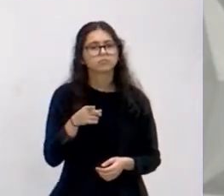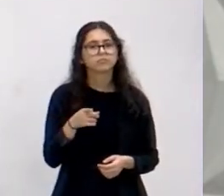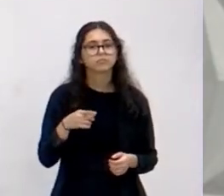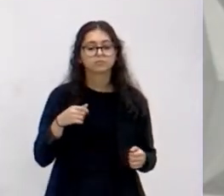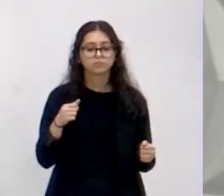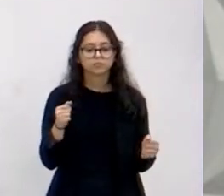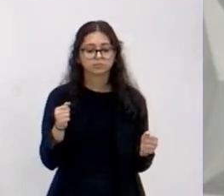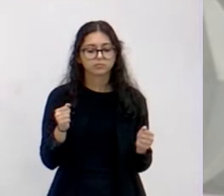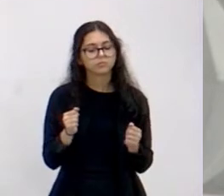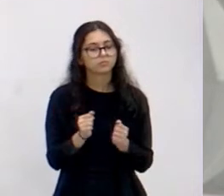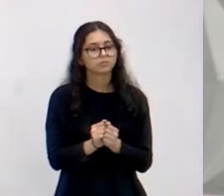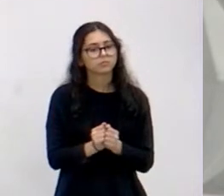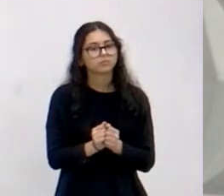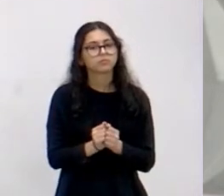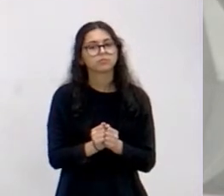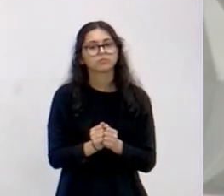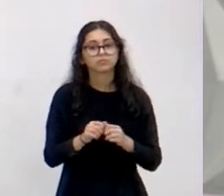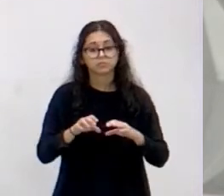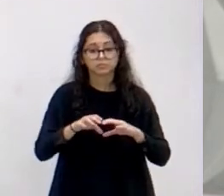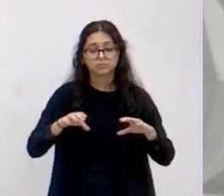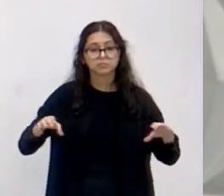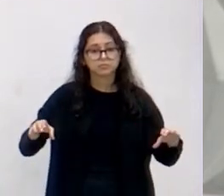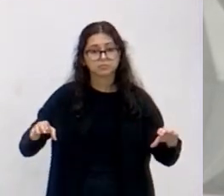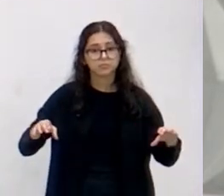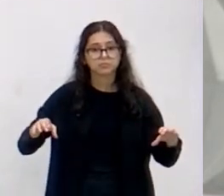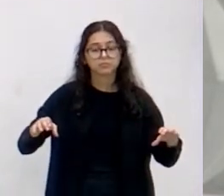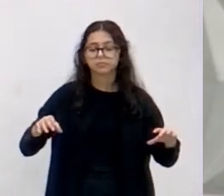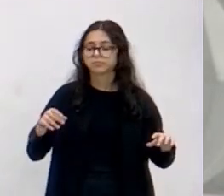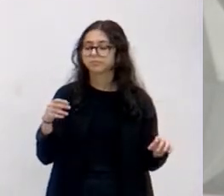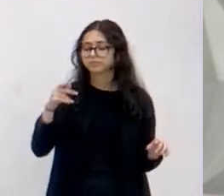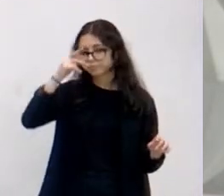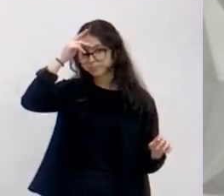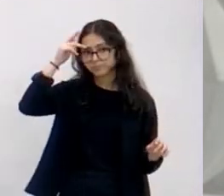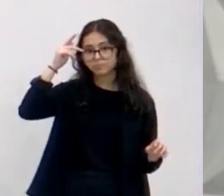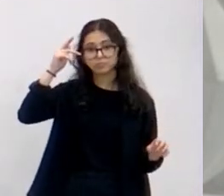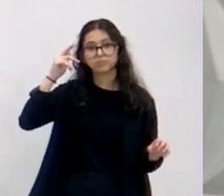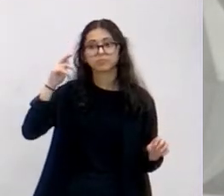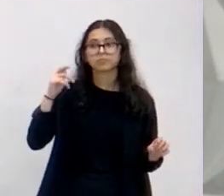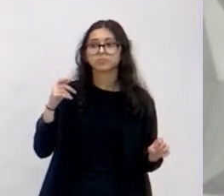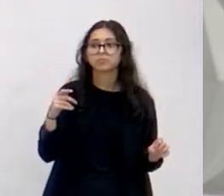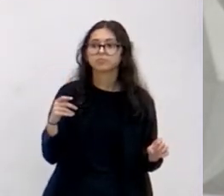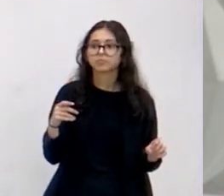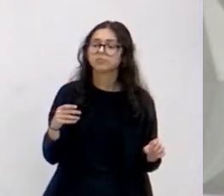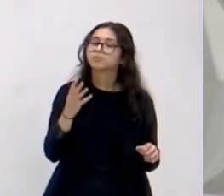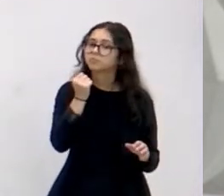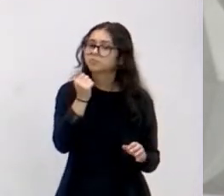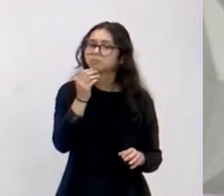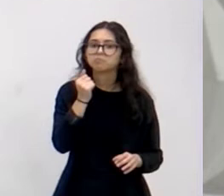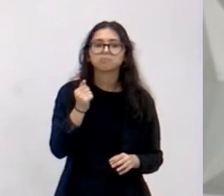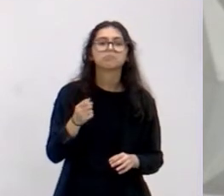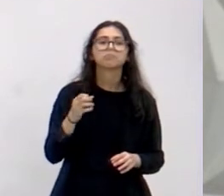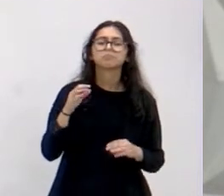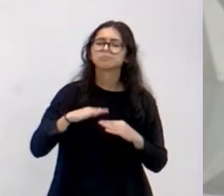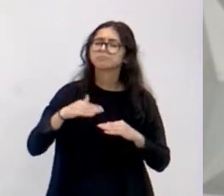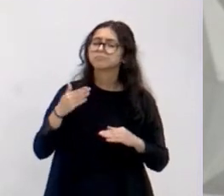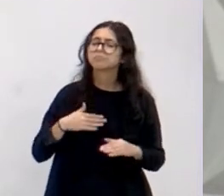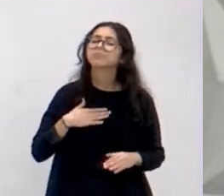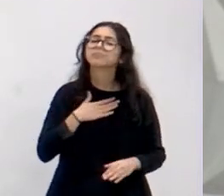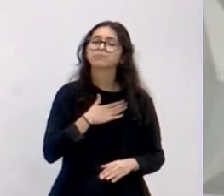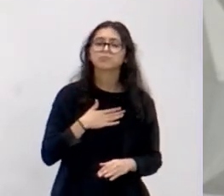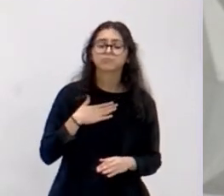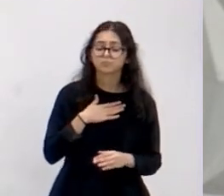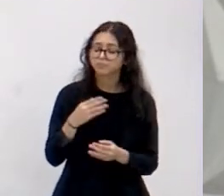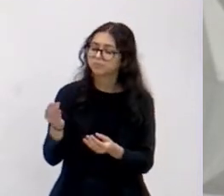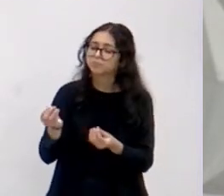mesa para fazer uma refeição e a pessoa tá colocando a sua o prato preferido no seu prato e você tá vendo ela colocar e